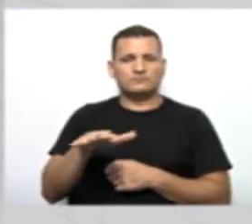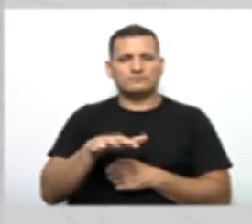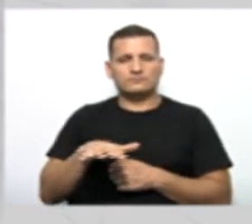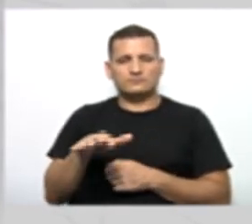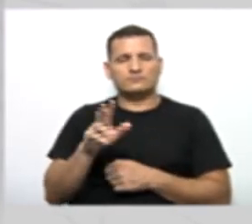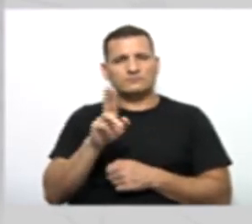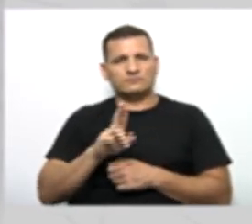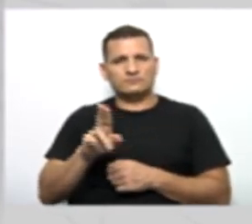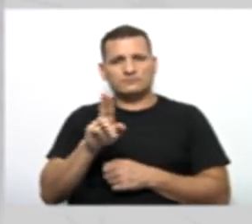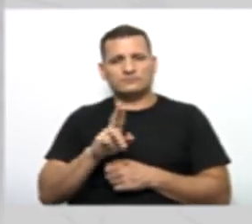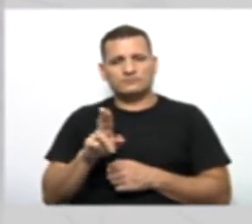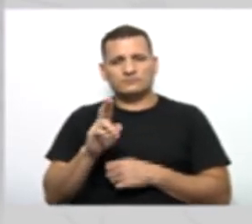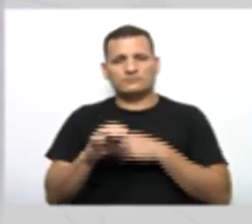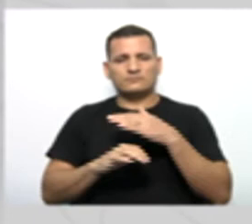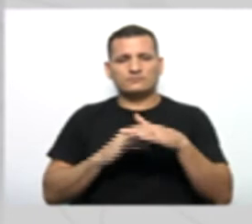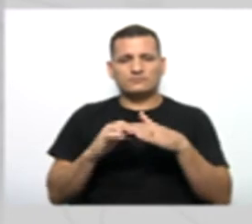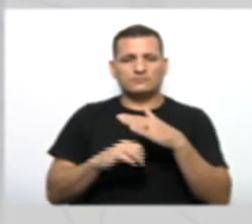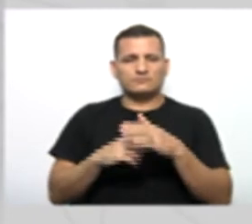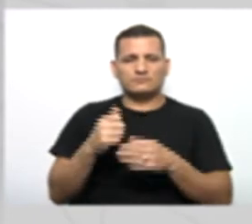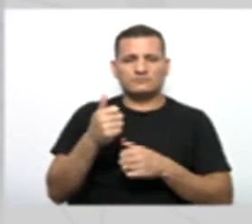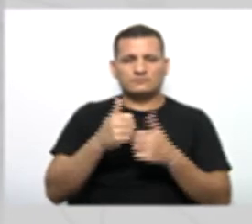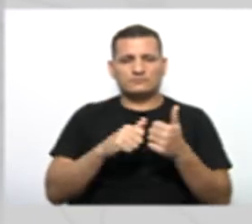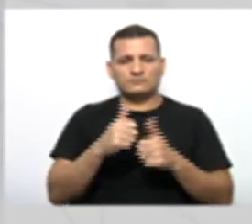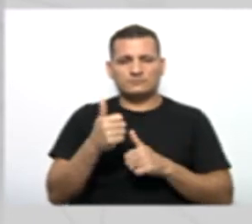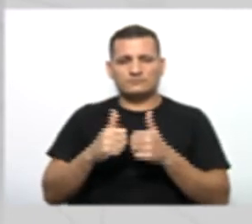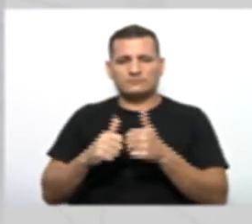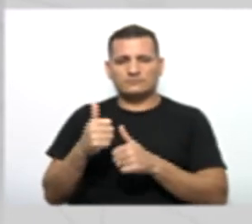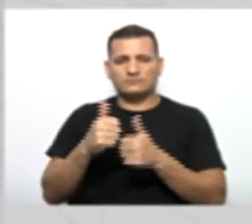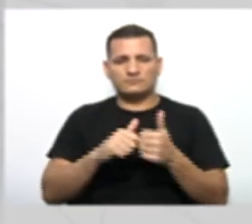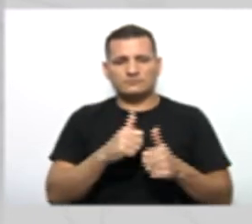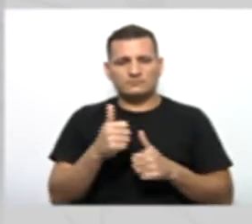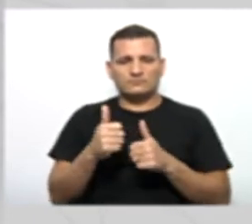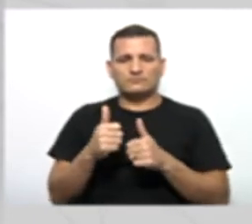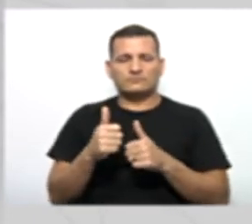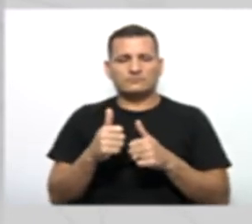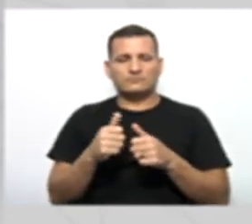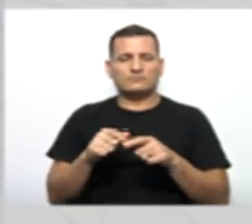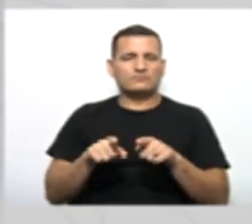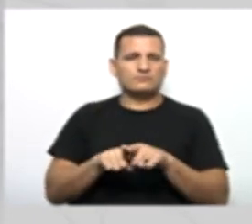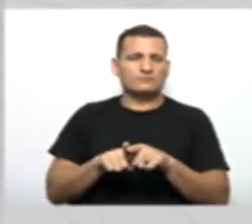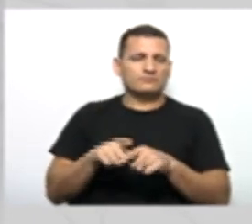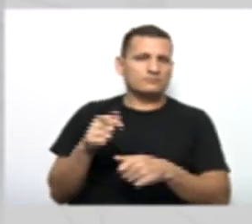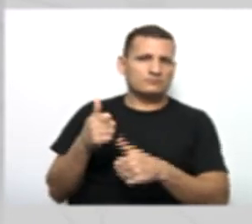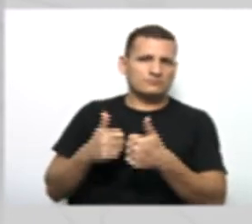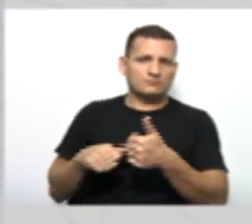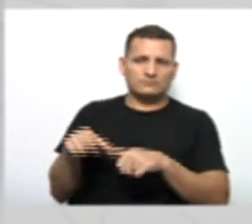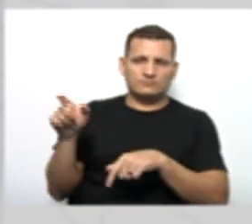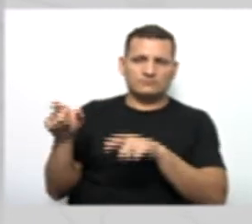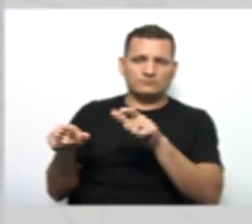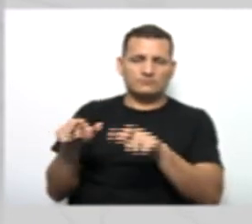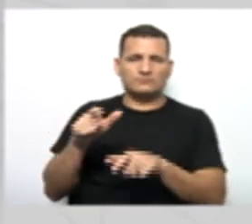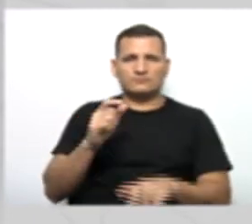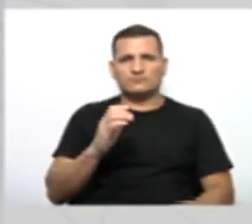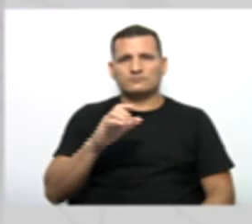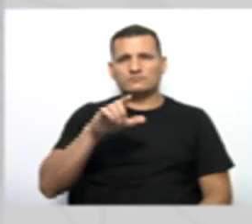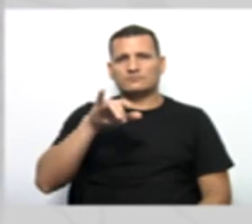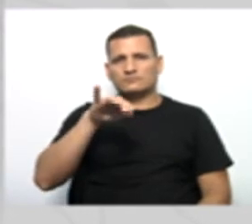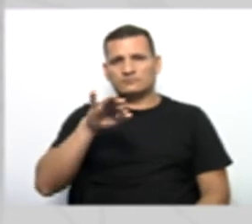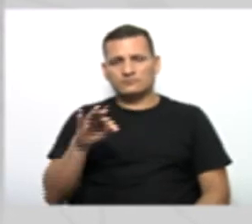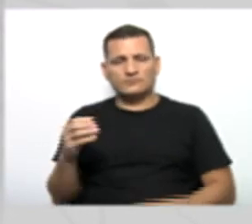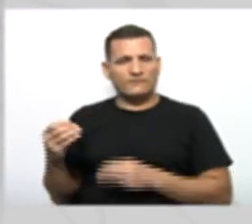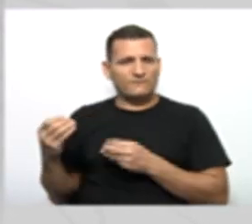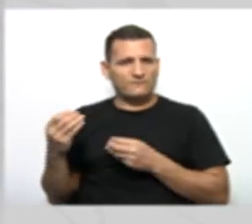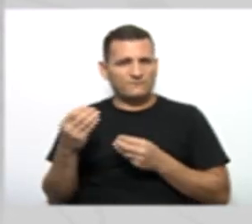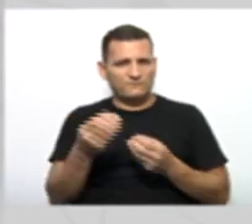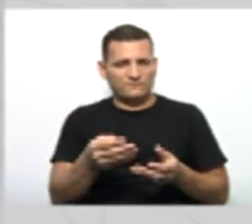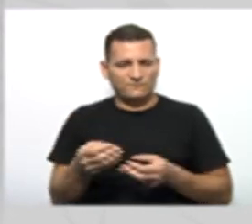por empresas tanto para avaliar a si mesma, como para avaliar clientes, fornecedores, parceiros